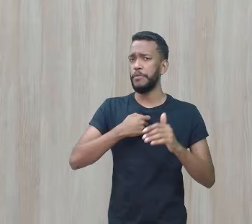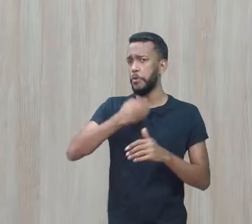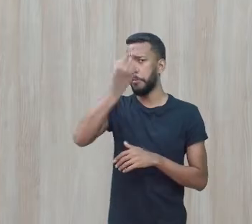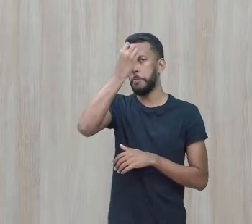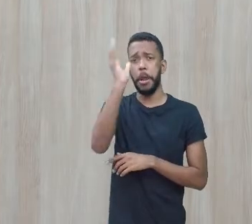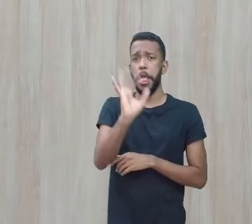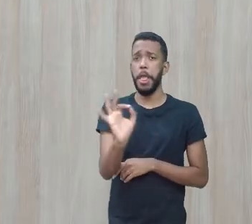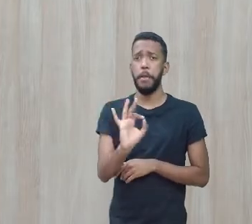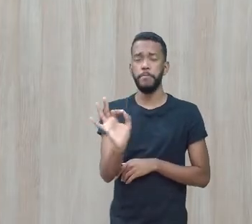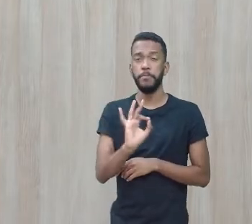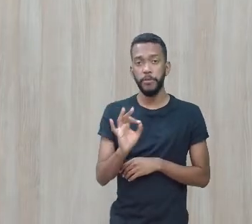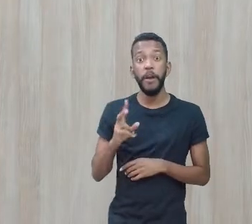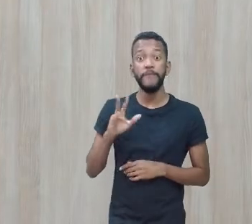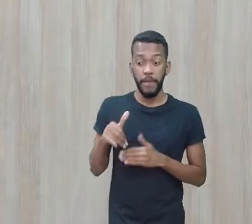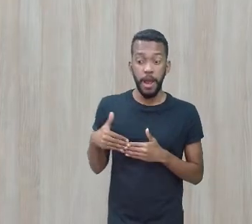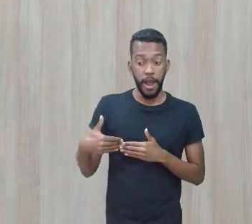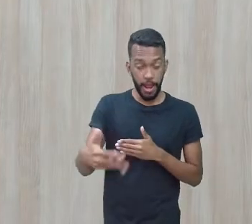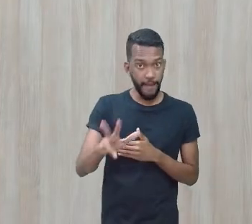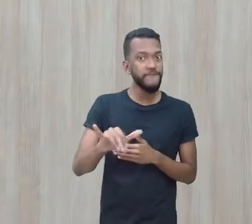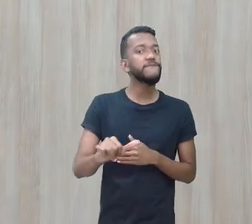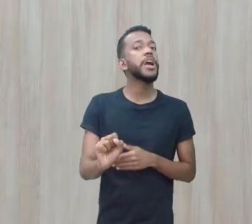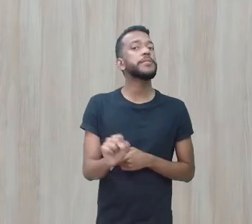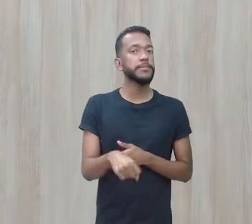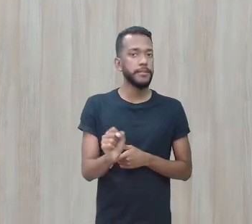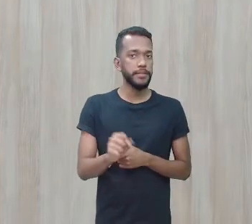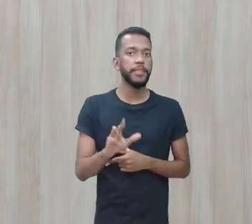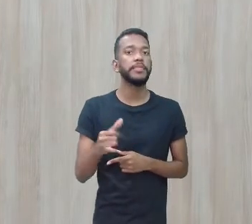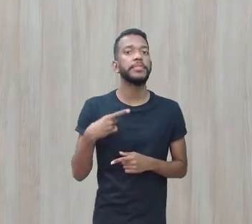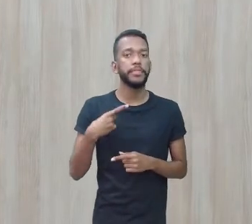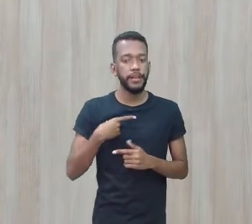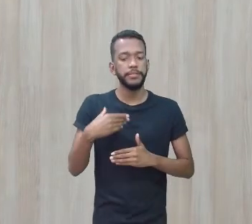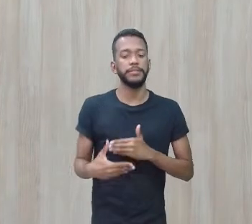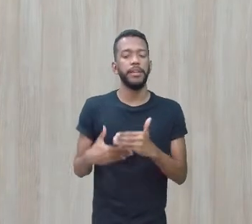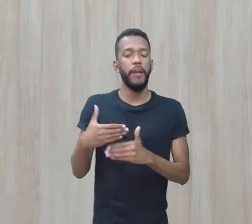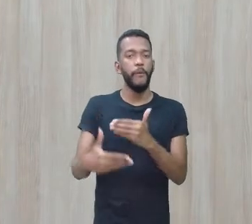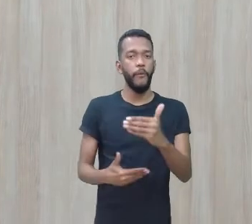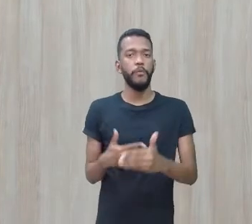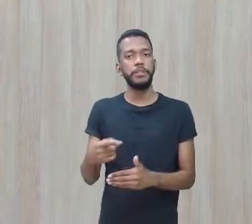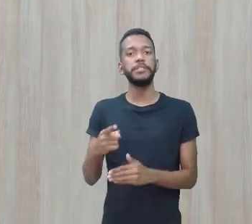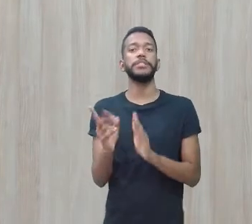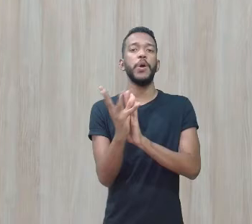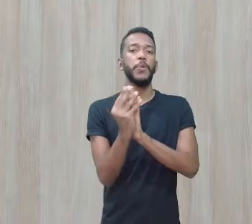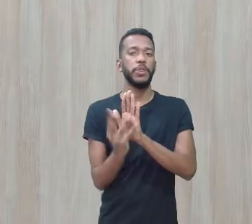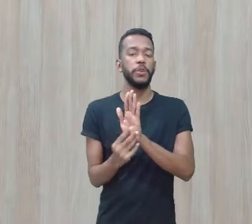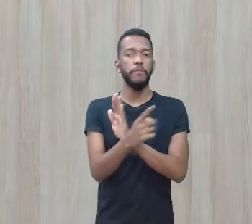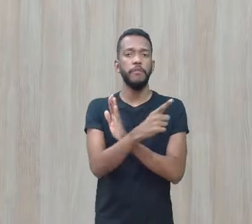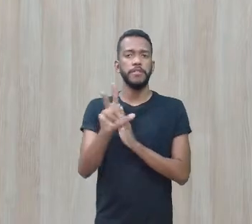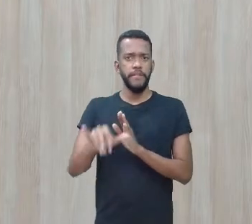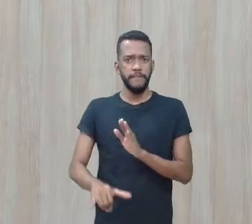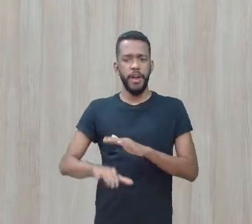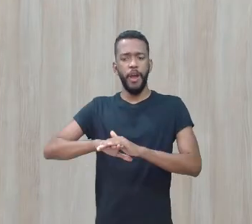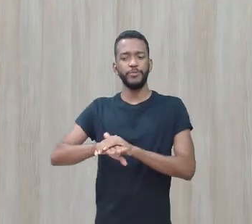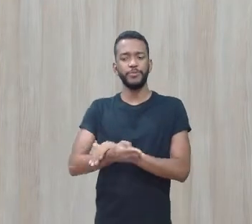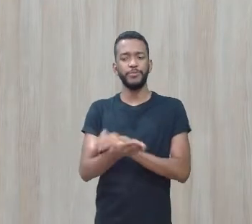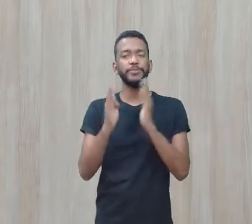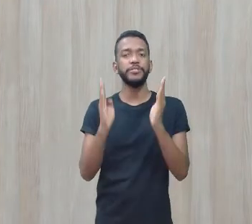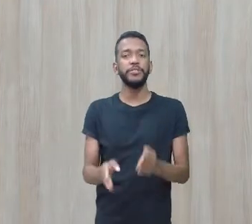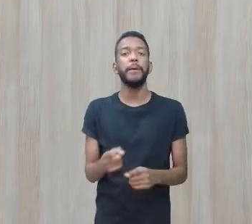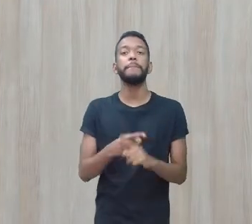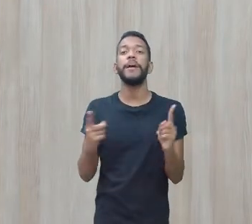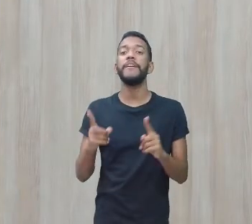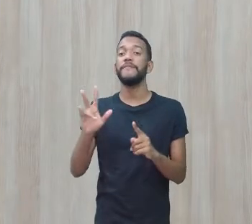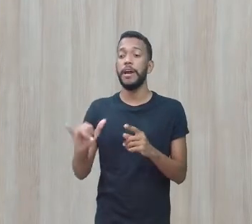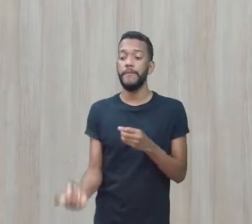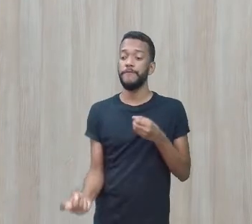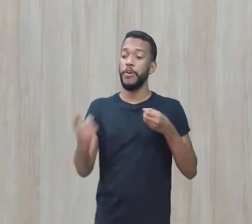conteúdo já já, tá bom? A gente está fazendo aí a sequência certinha dos conteúdos para vocês irem se acostumando, mas a gente vai voltar e vai